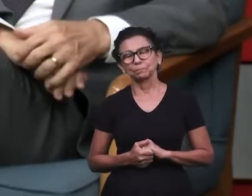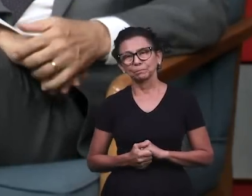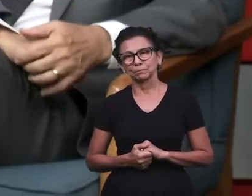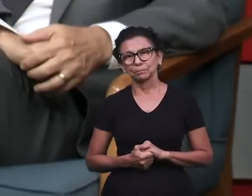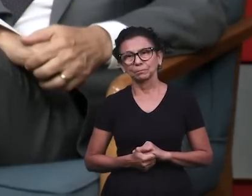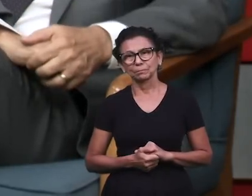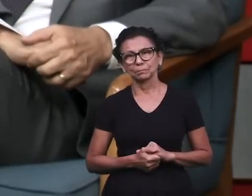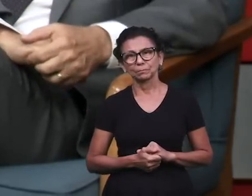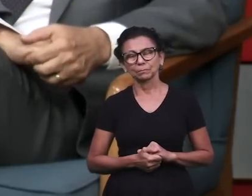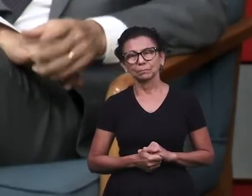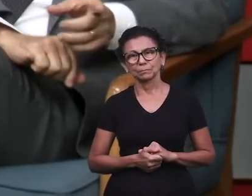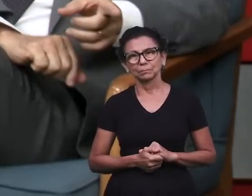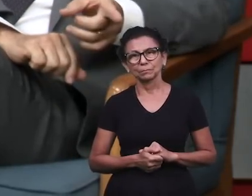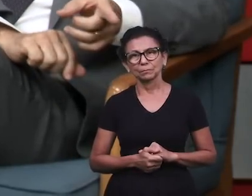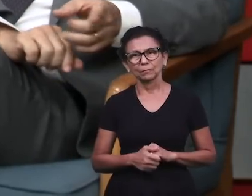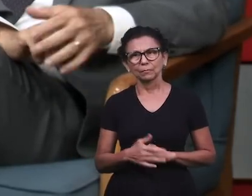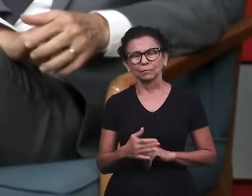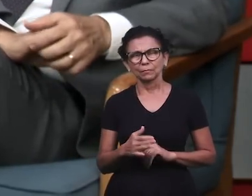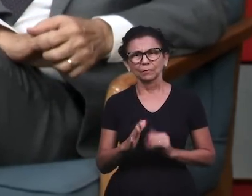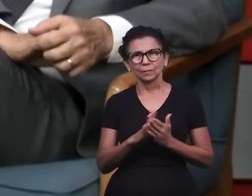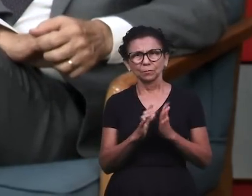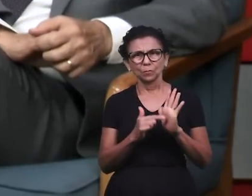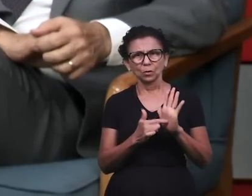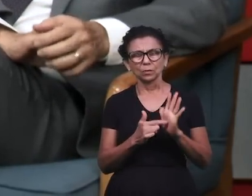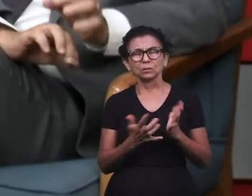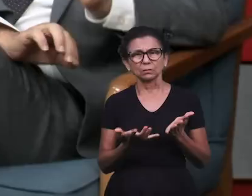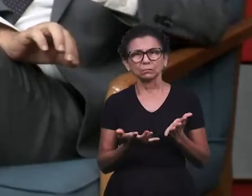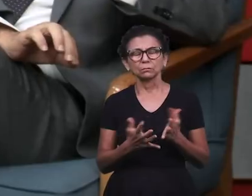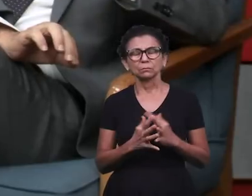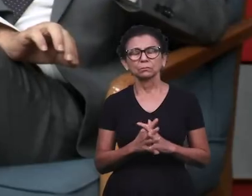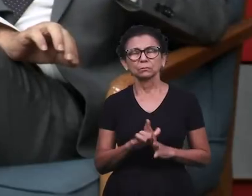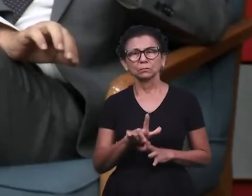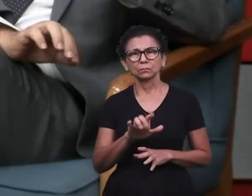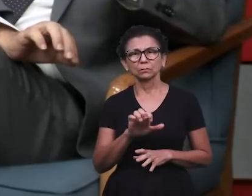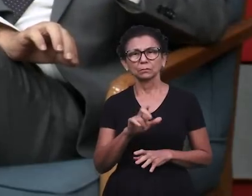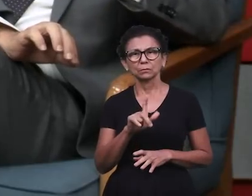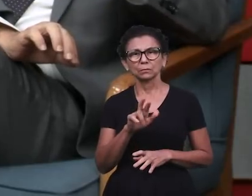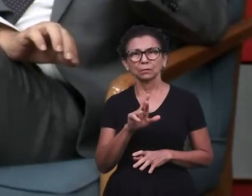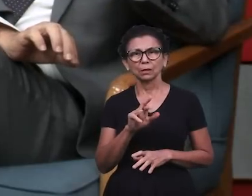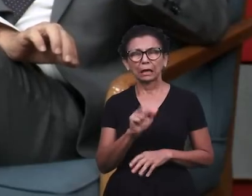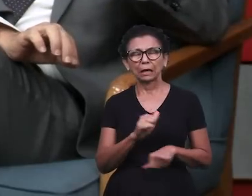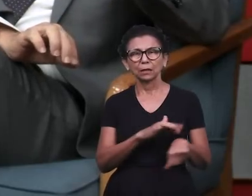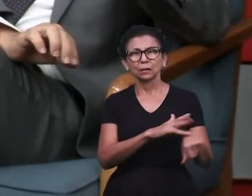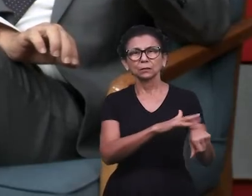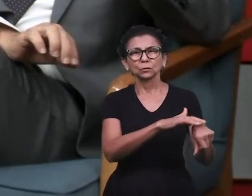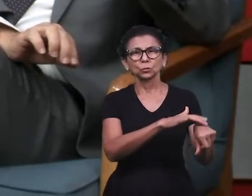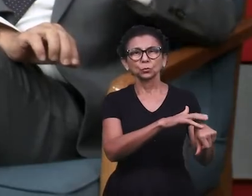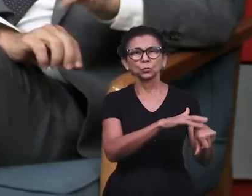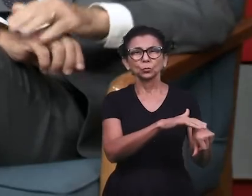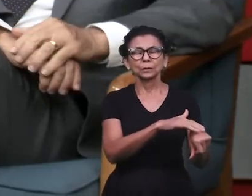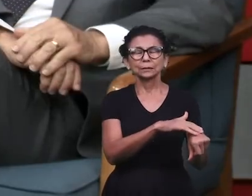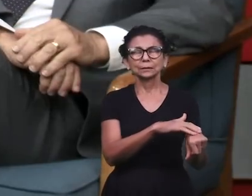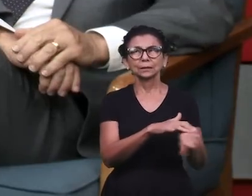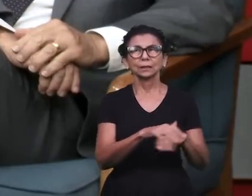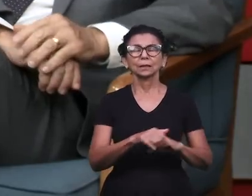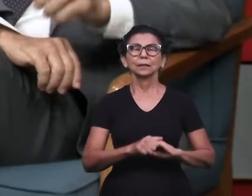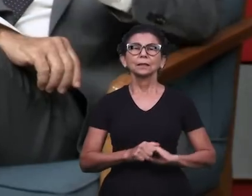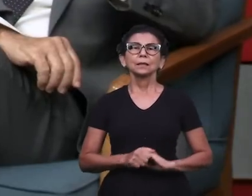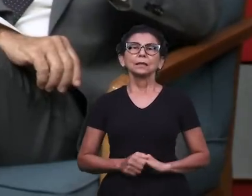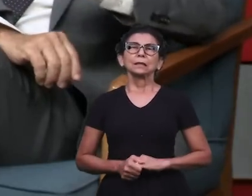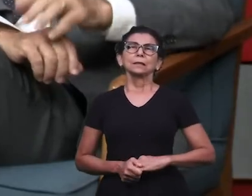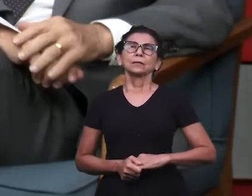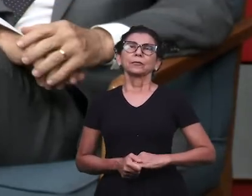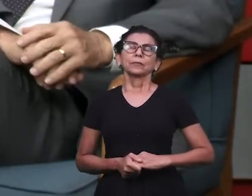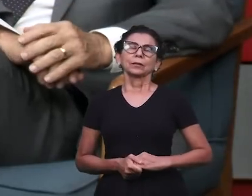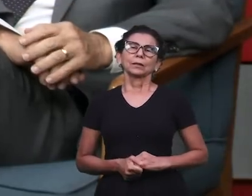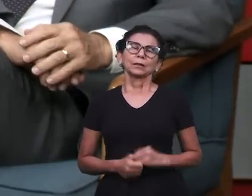lepra, até na Bíblia mesmo, ela é uma doença, ela é tipo de alguma coisa